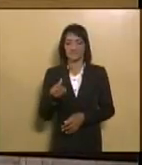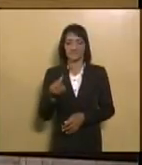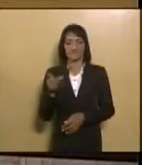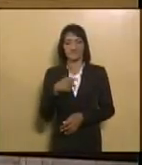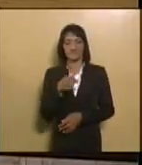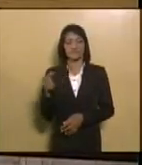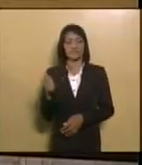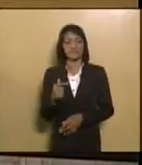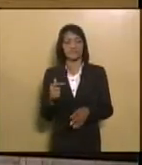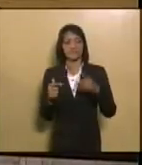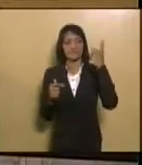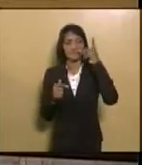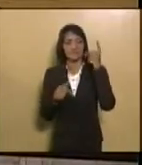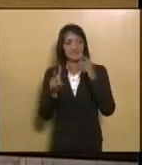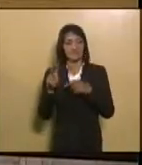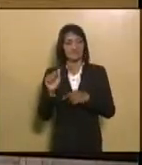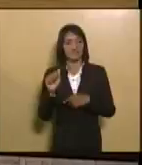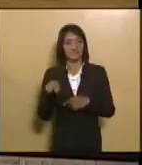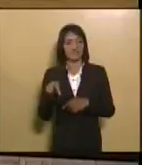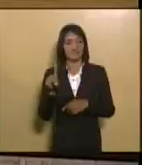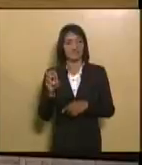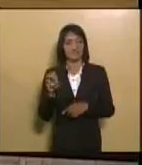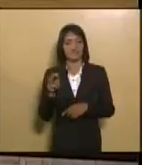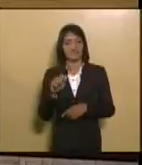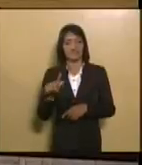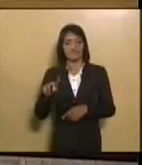606/2017, do deputado Vanderbal Marinho.